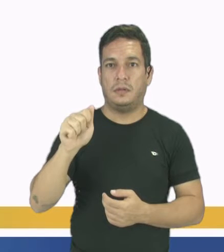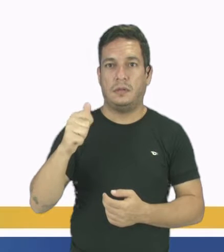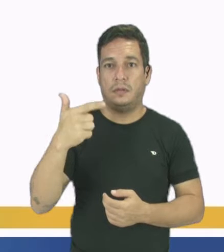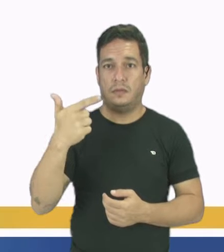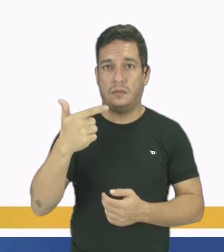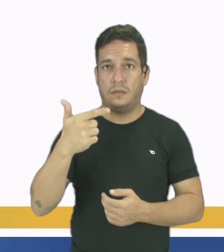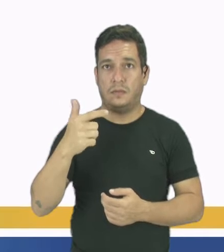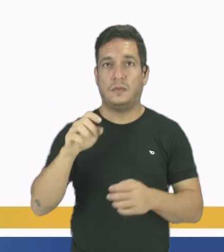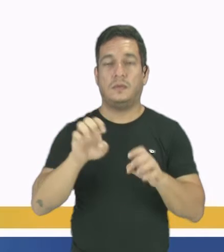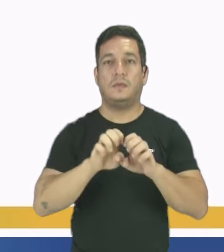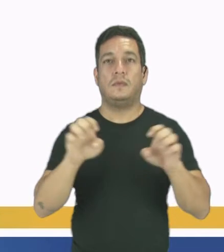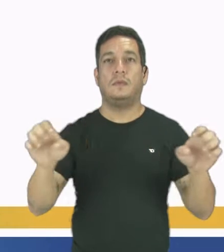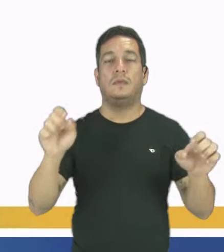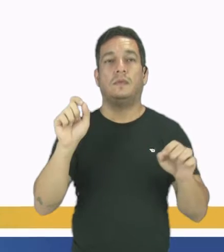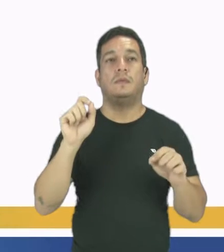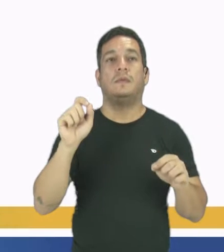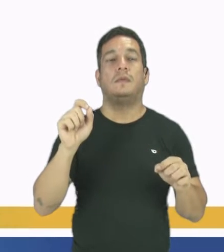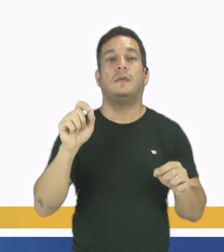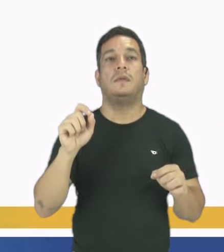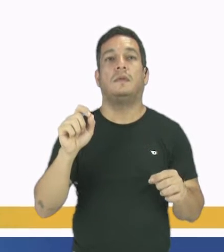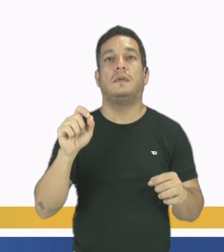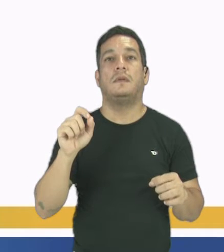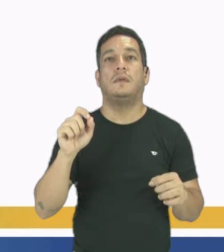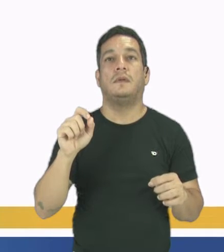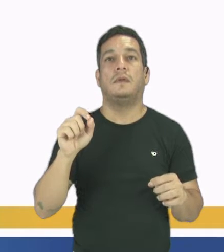equações respectivamente